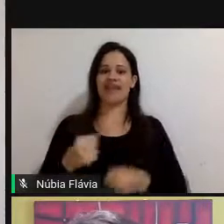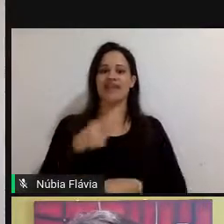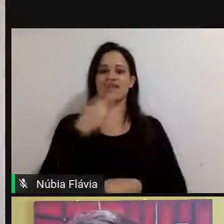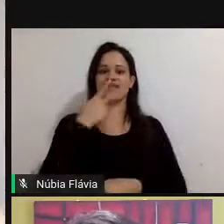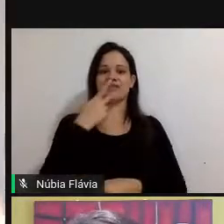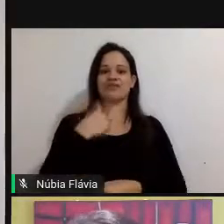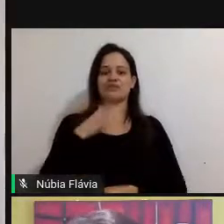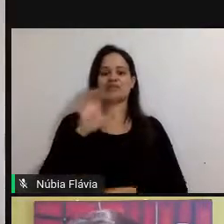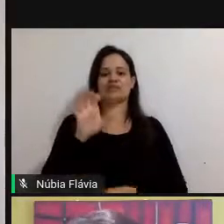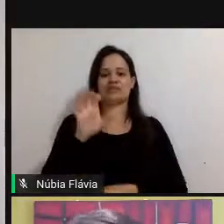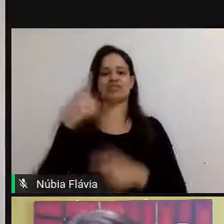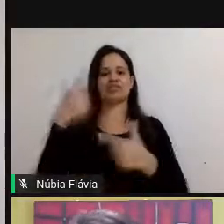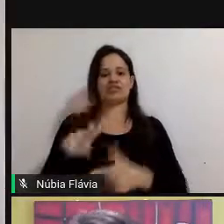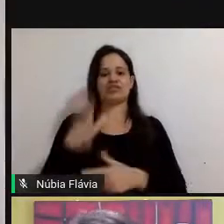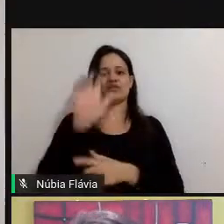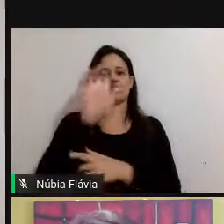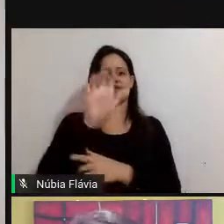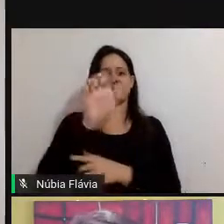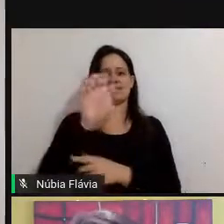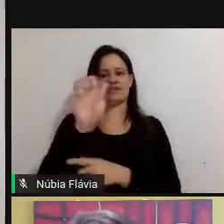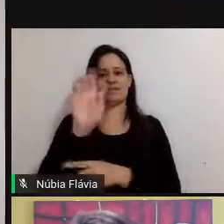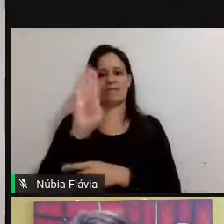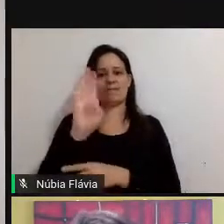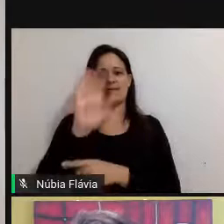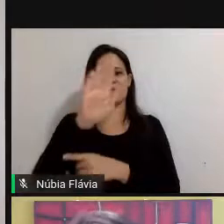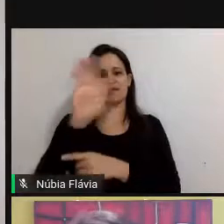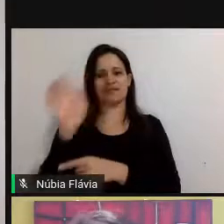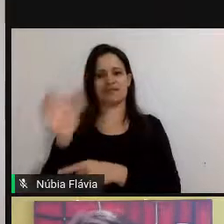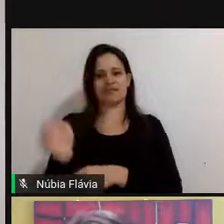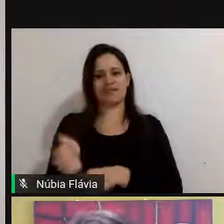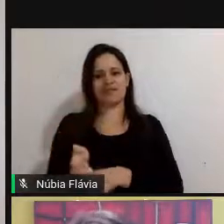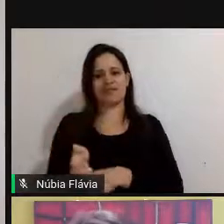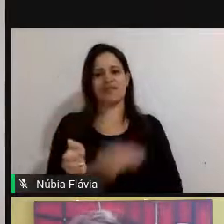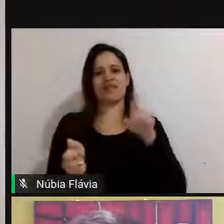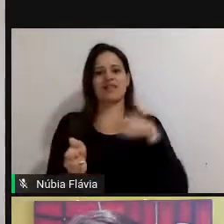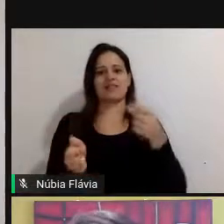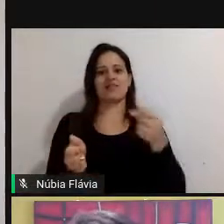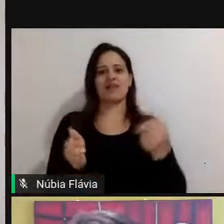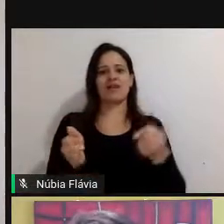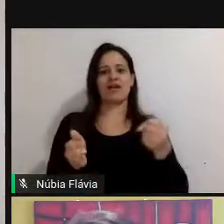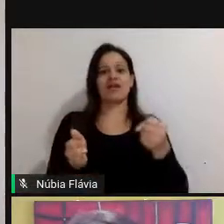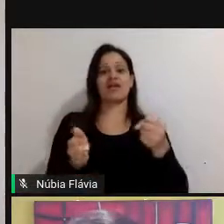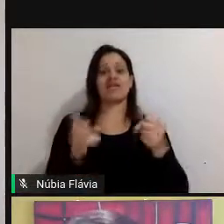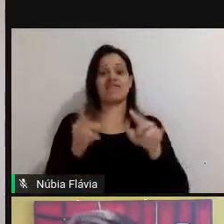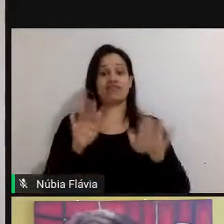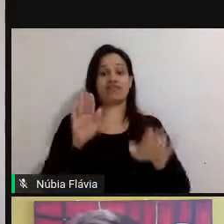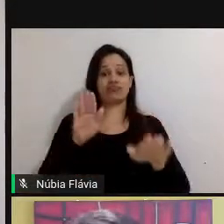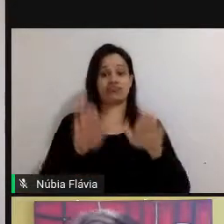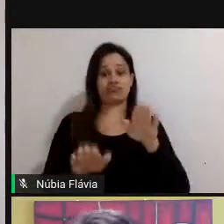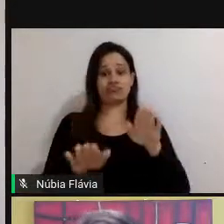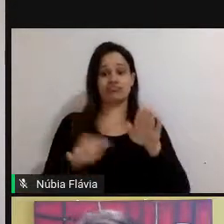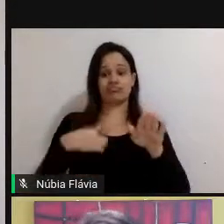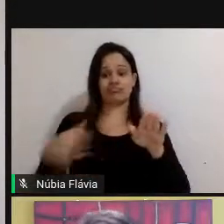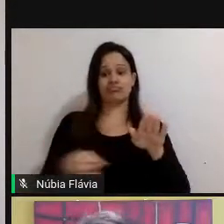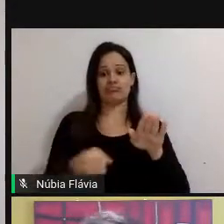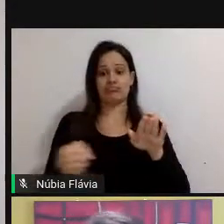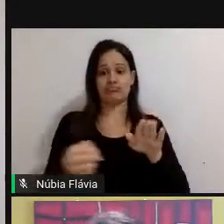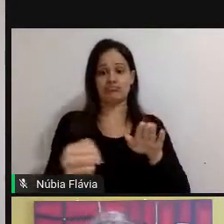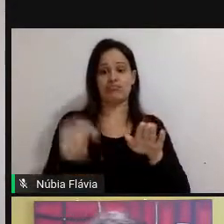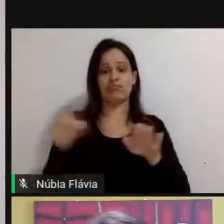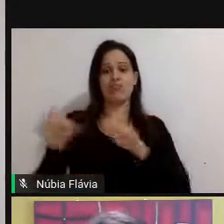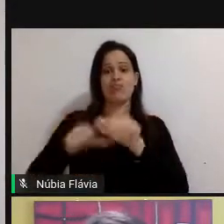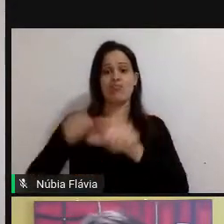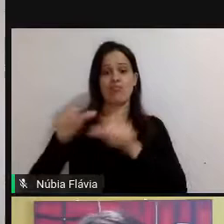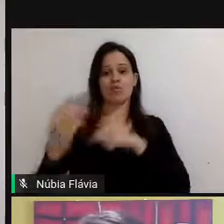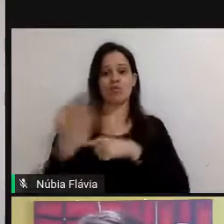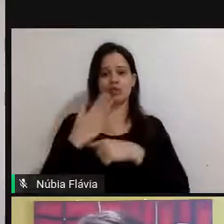segurar o volante com o pé esquerdo em cima, o outro vou no acelerador, freio, embreagem. Quando for mudar de marcha, eu piso na embreagem e o pai muda para mim.